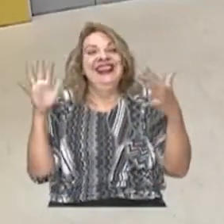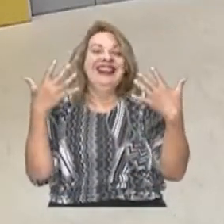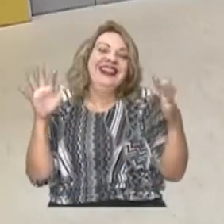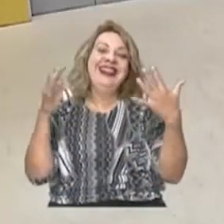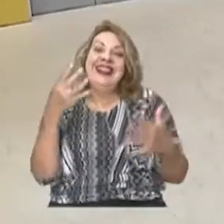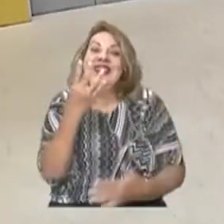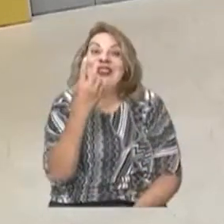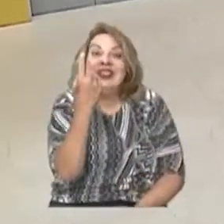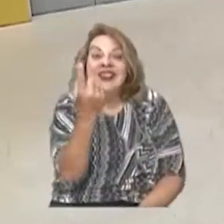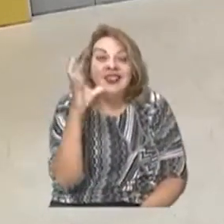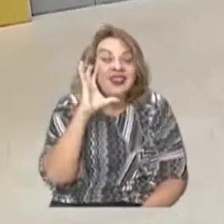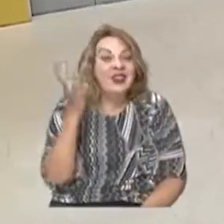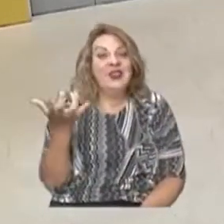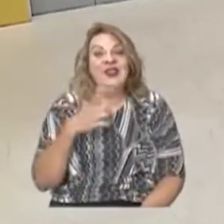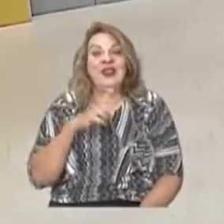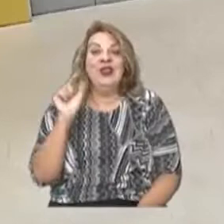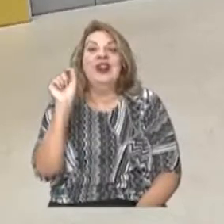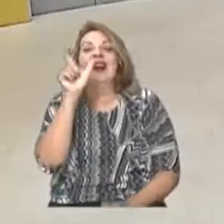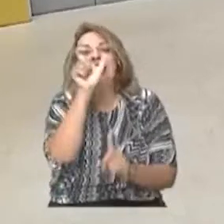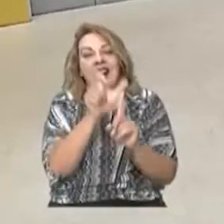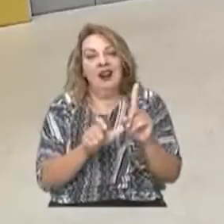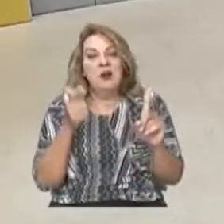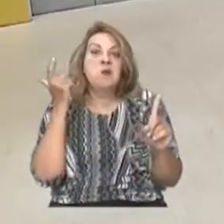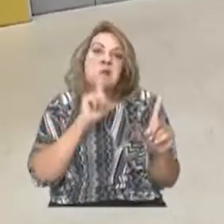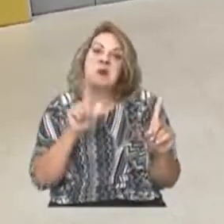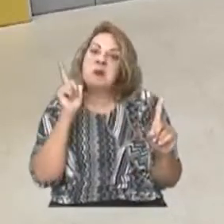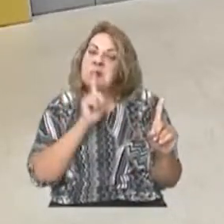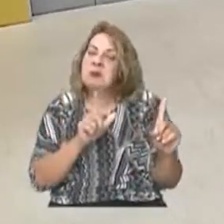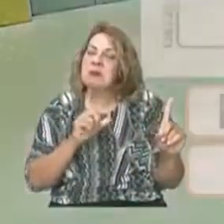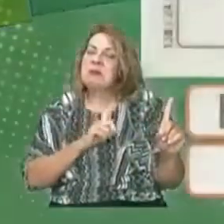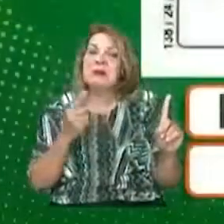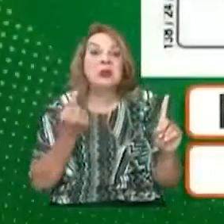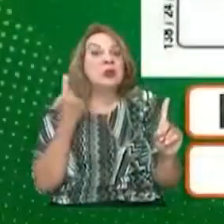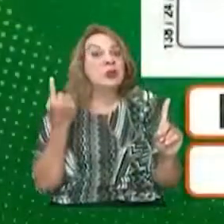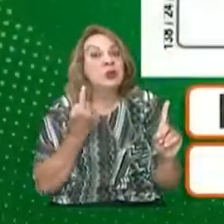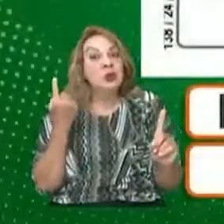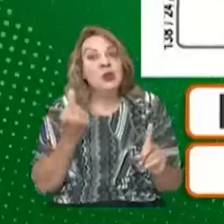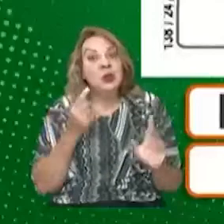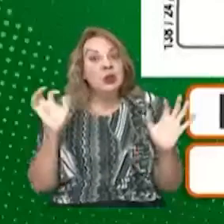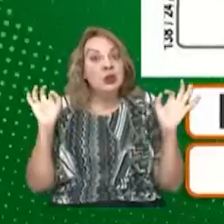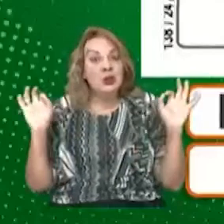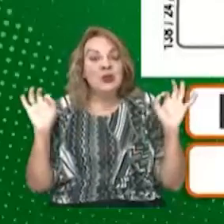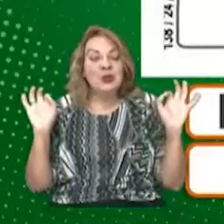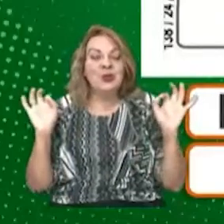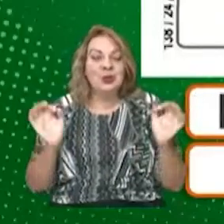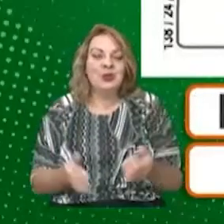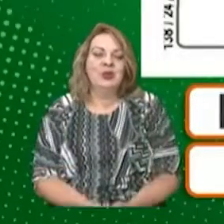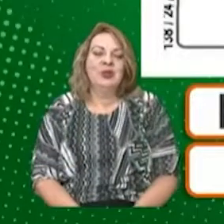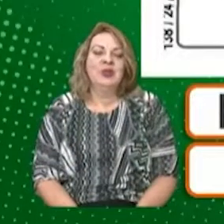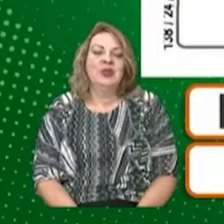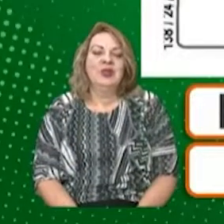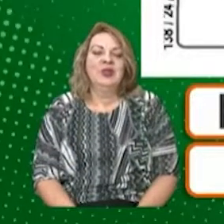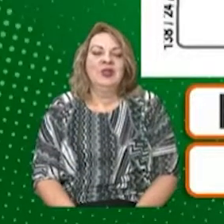41 trouxe aí a decisão. Decidido sozinho, hein?